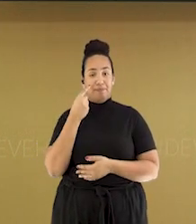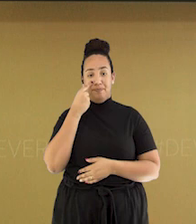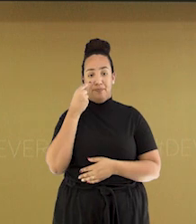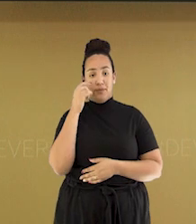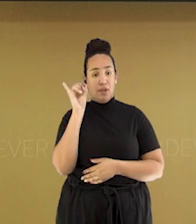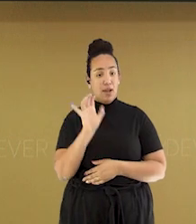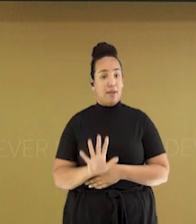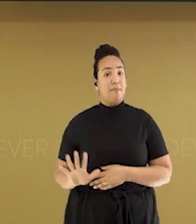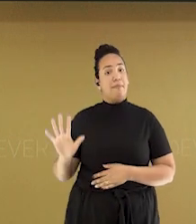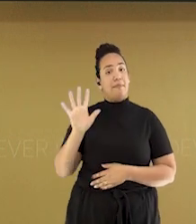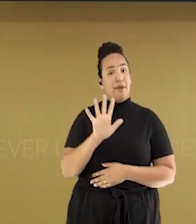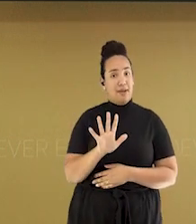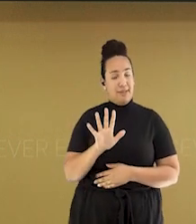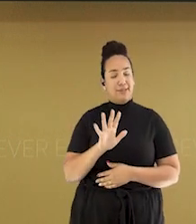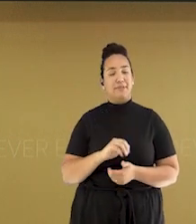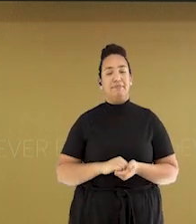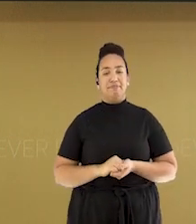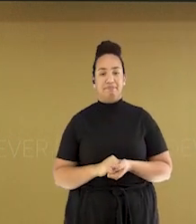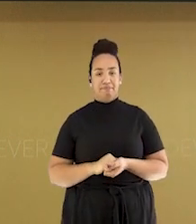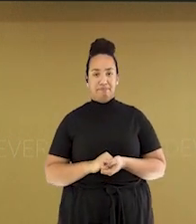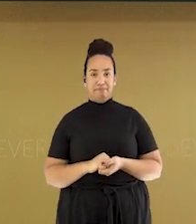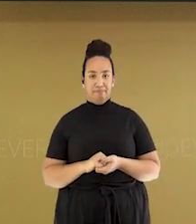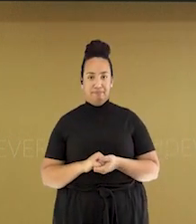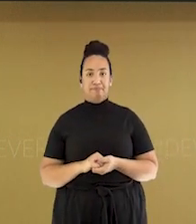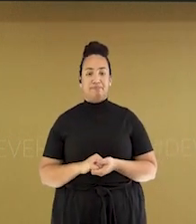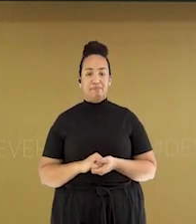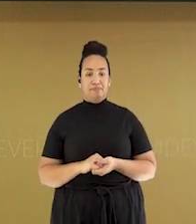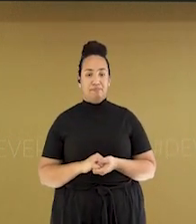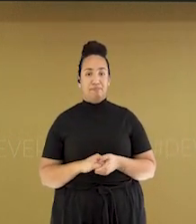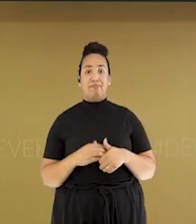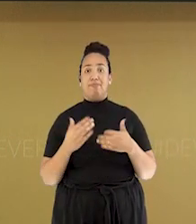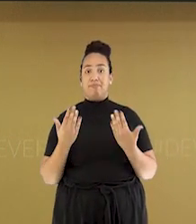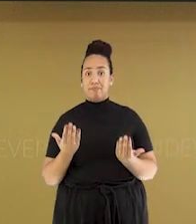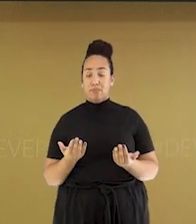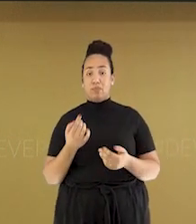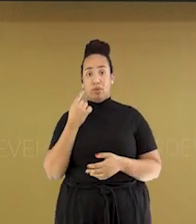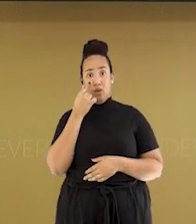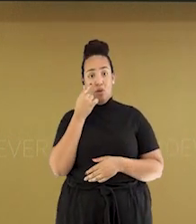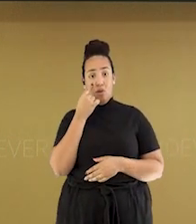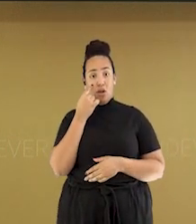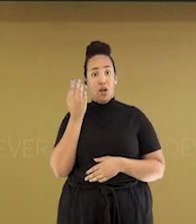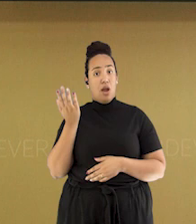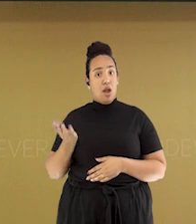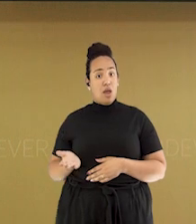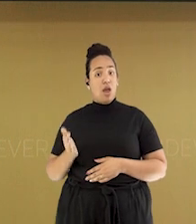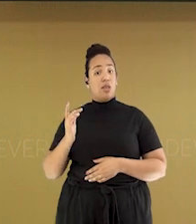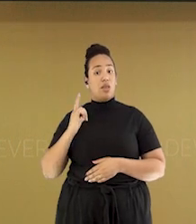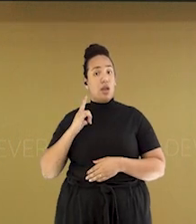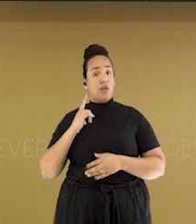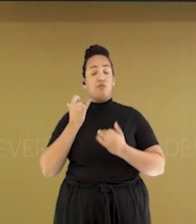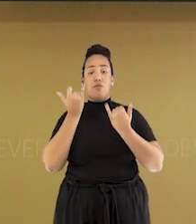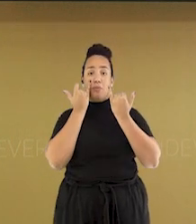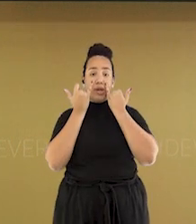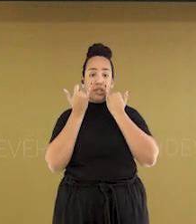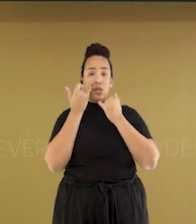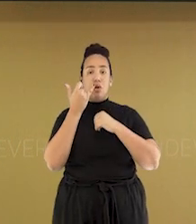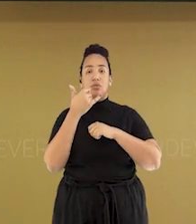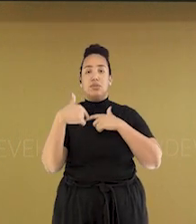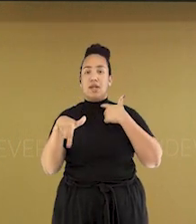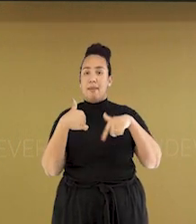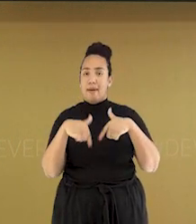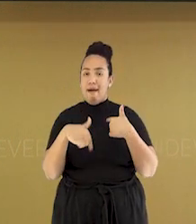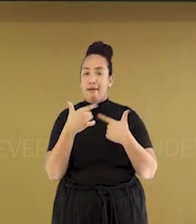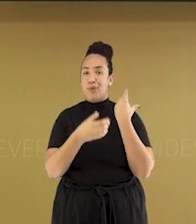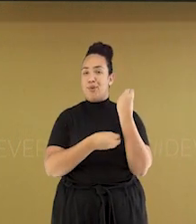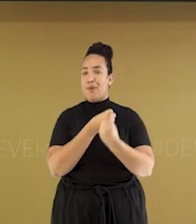tela uma imagem de uma carteira de trabalho. Esse é um documento que tem as informações de trabalho de uma pessoa.